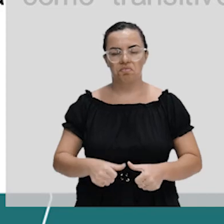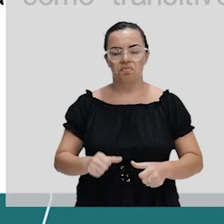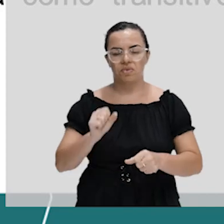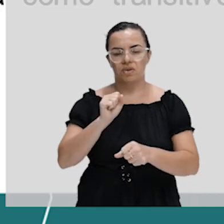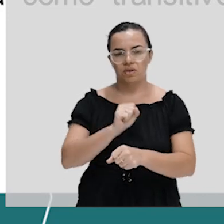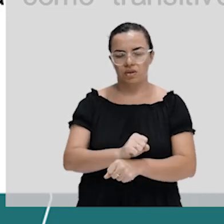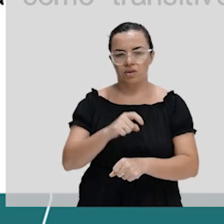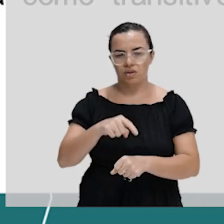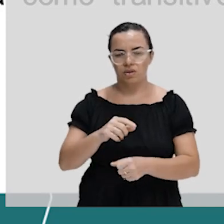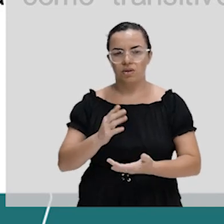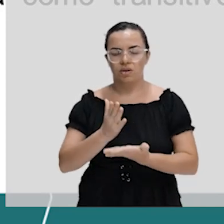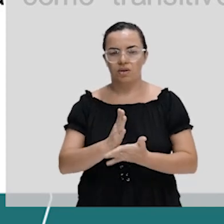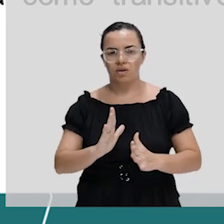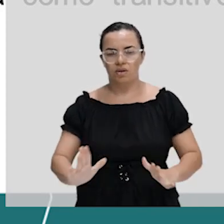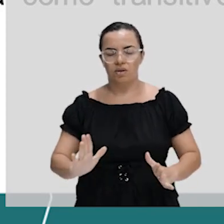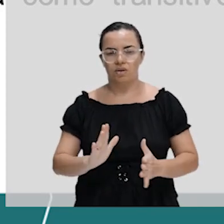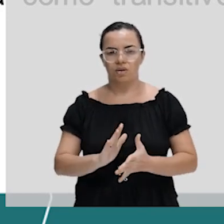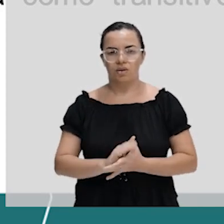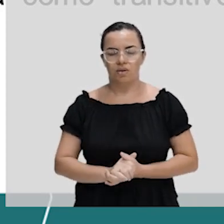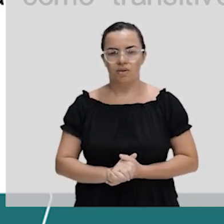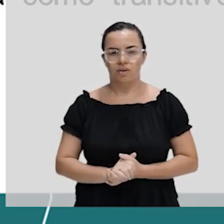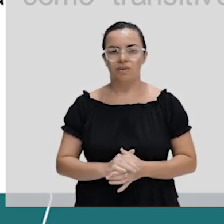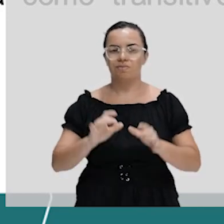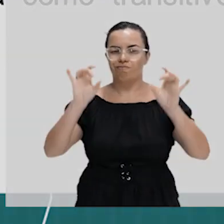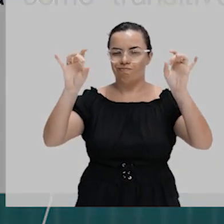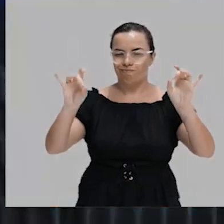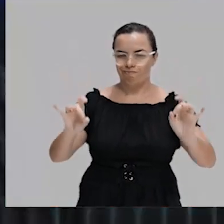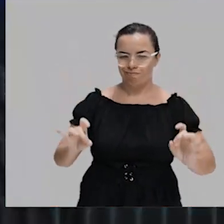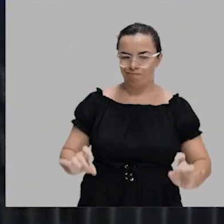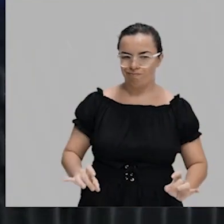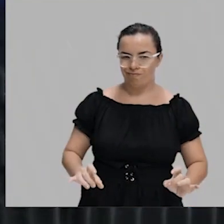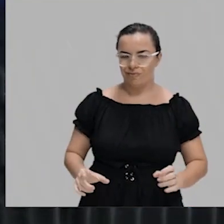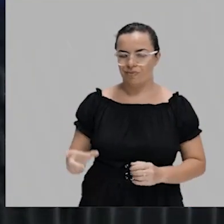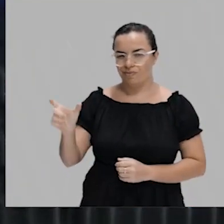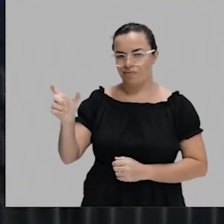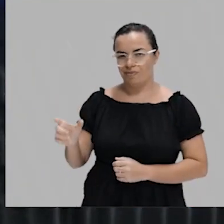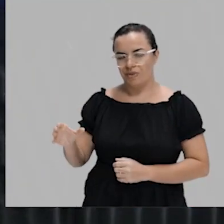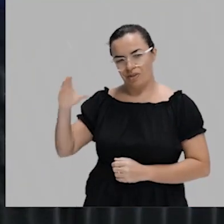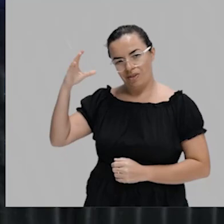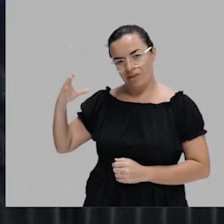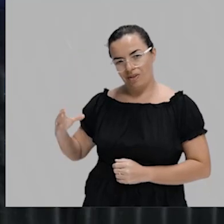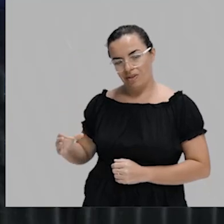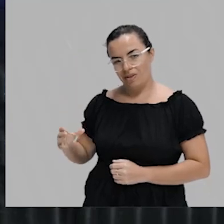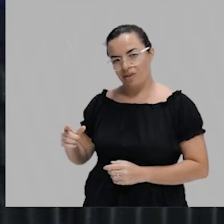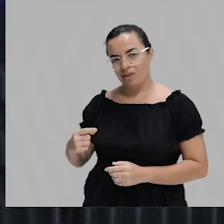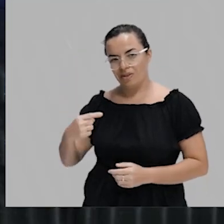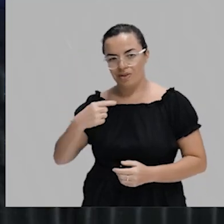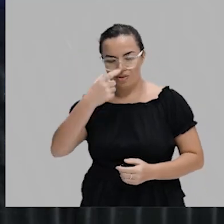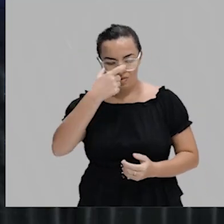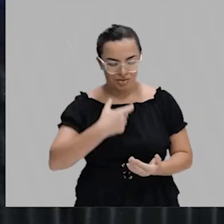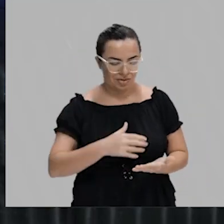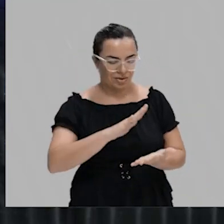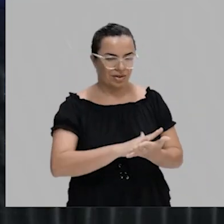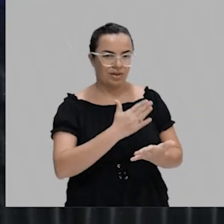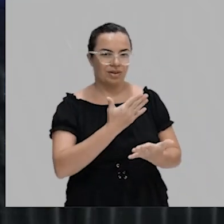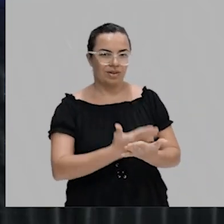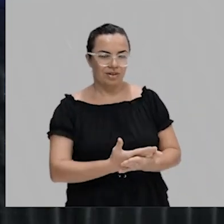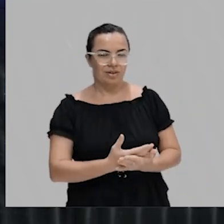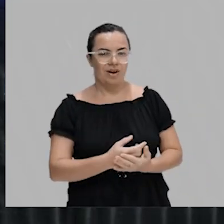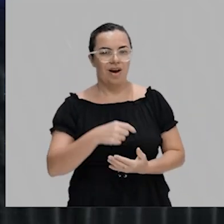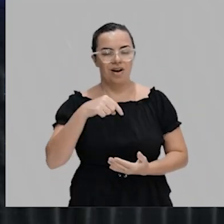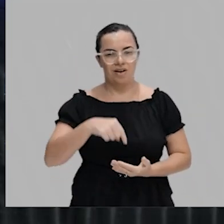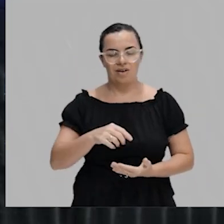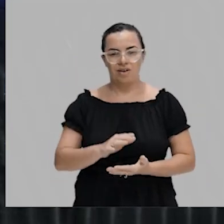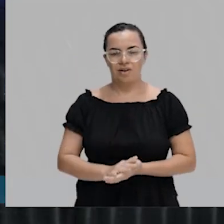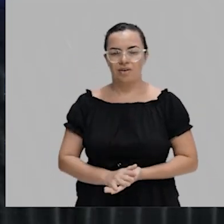A gente encerra a nossa participação especialíssima. Eu e a minha amiga Dei, aqui e agora.